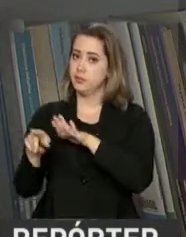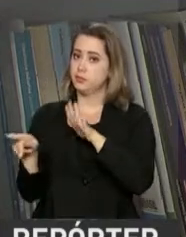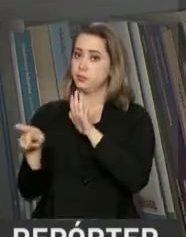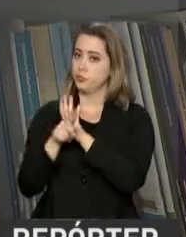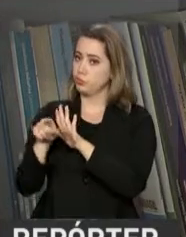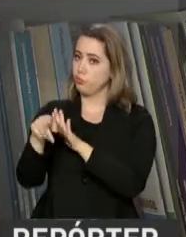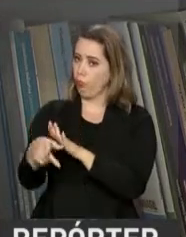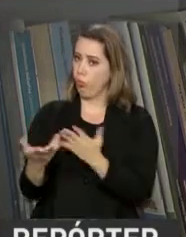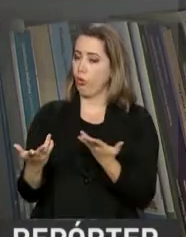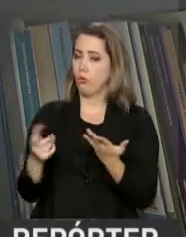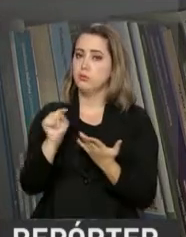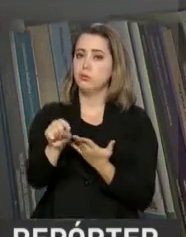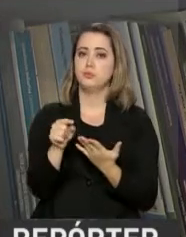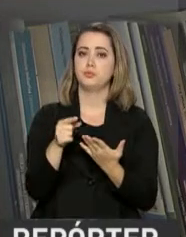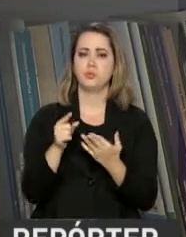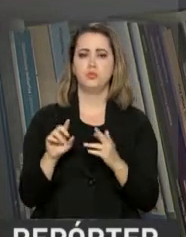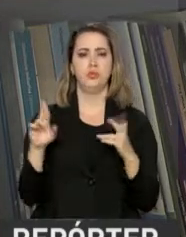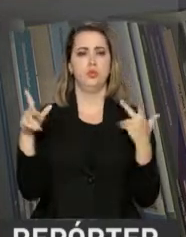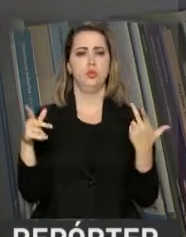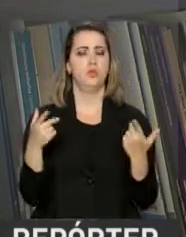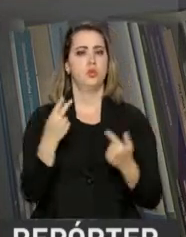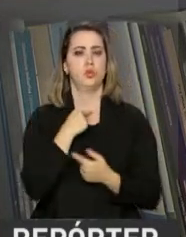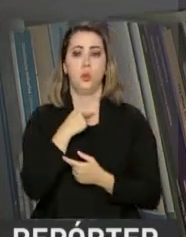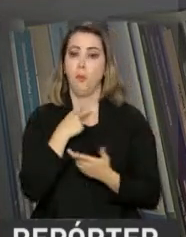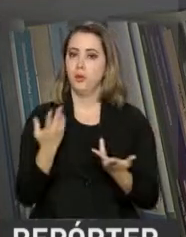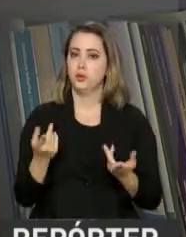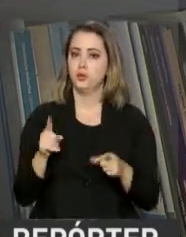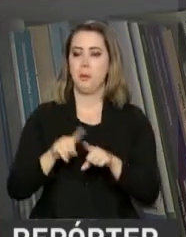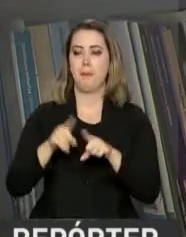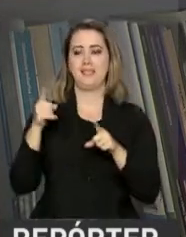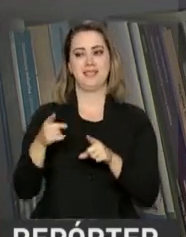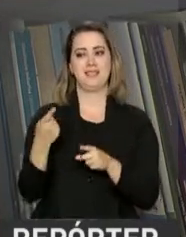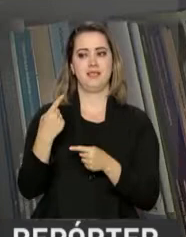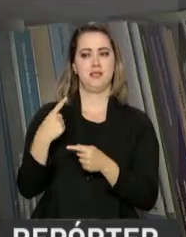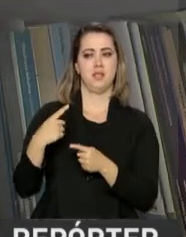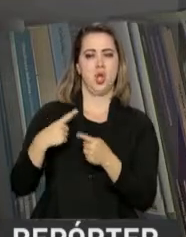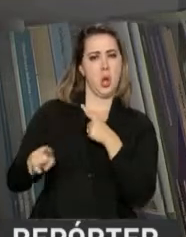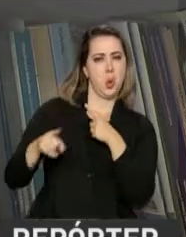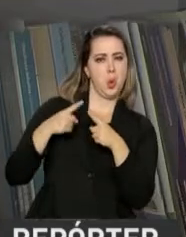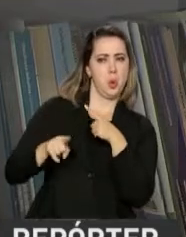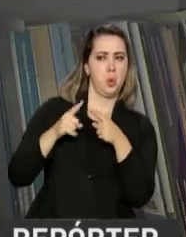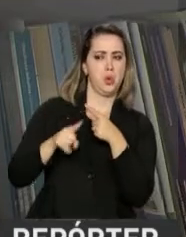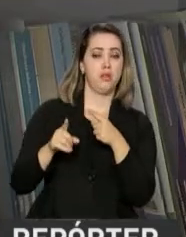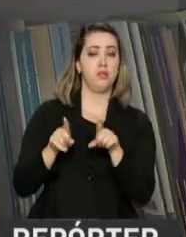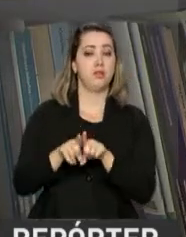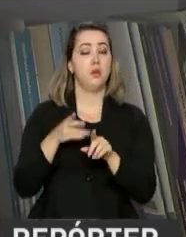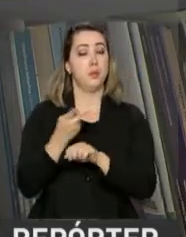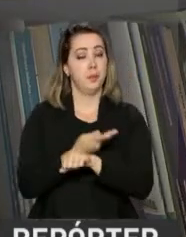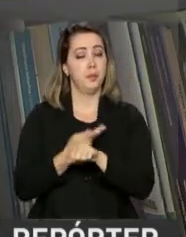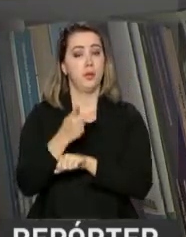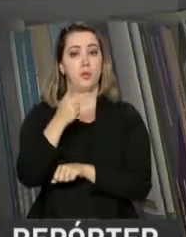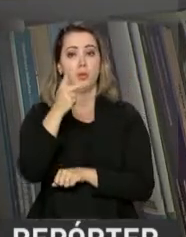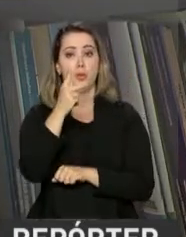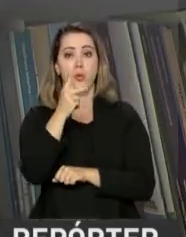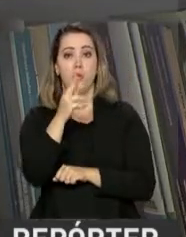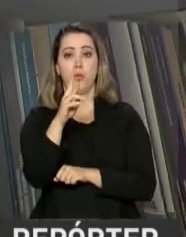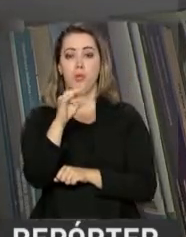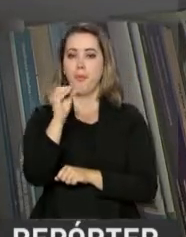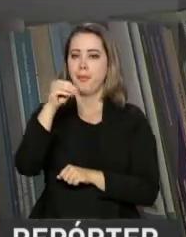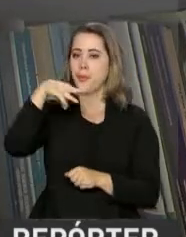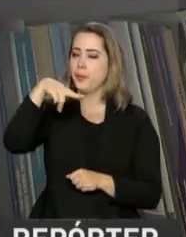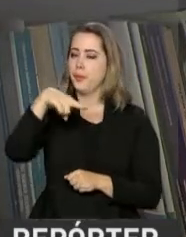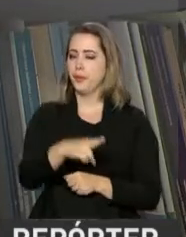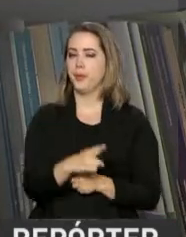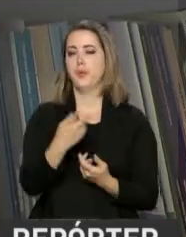consumo essa tipo desse tipo de prática ilegal e se não conseguir uma conciliação ali que ele busca de auto proteção e defesa do consumidor os